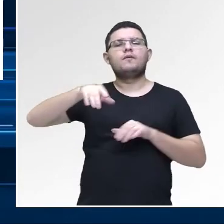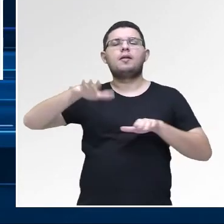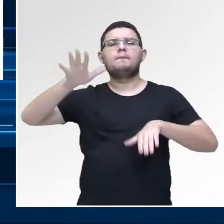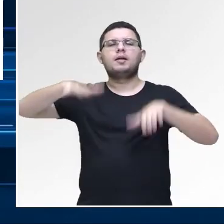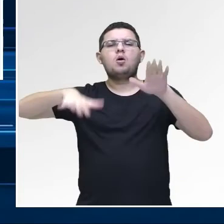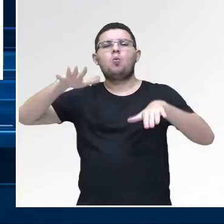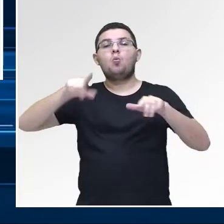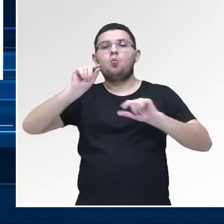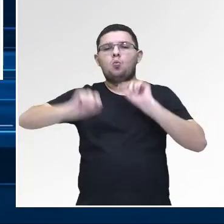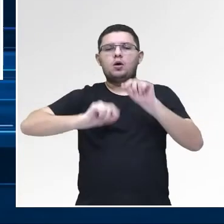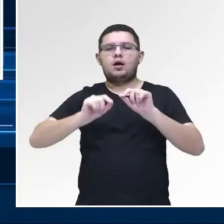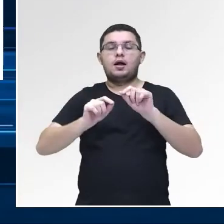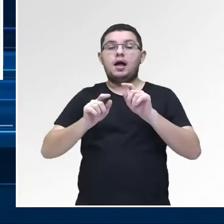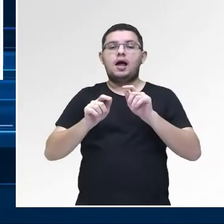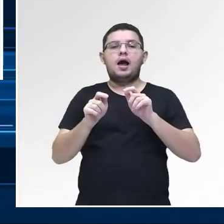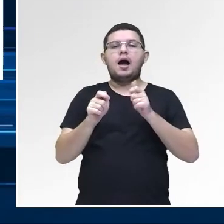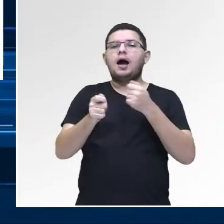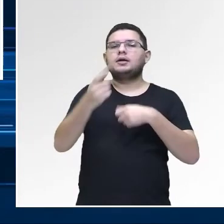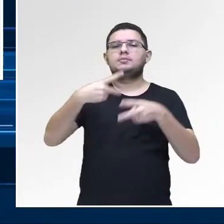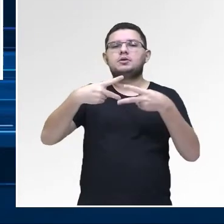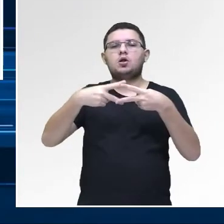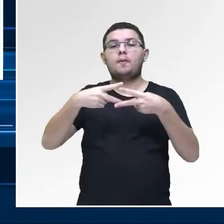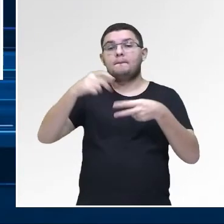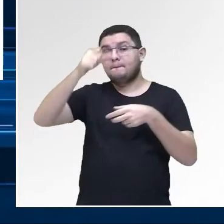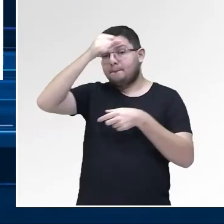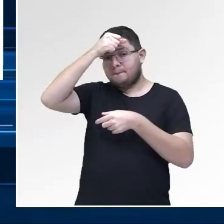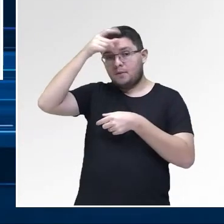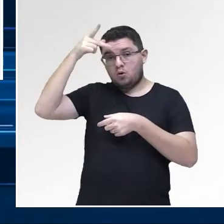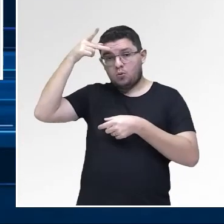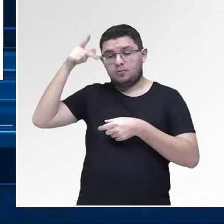da administração pública. Alguns